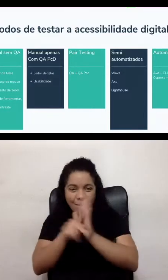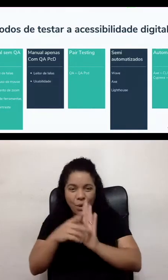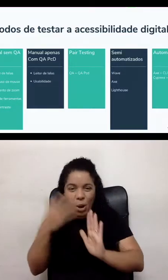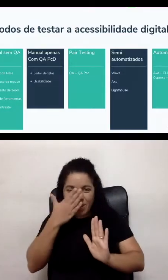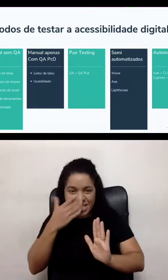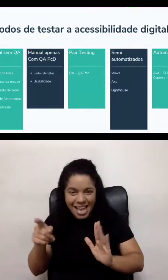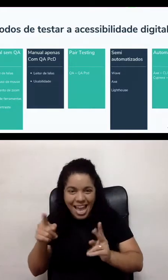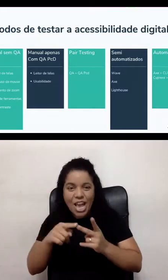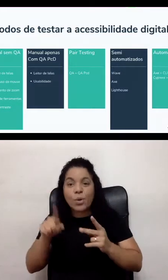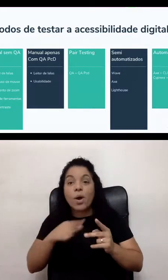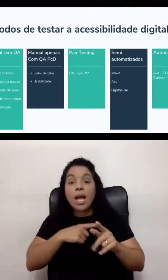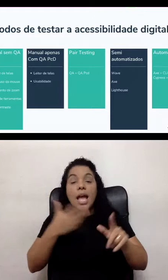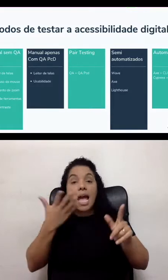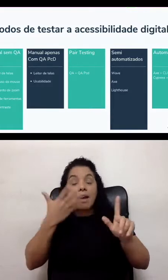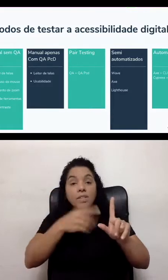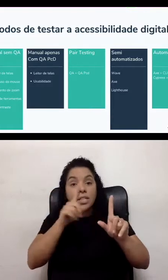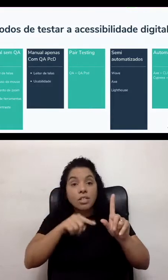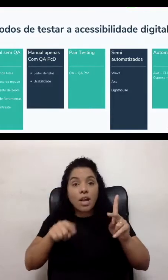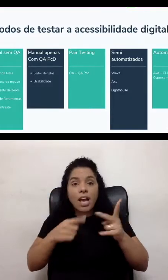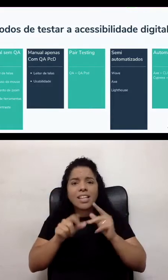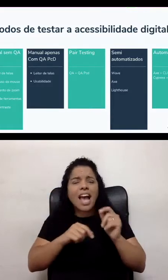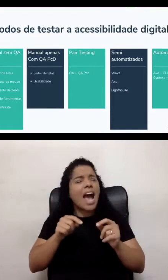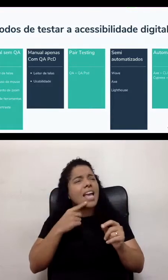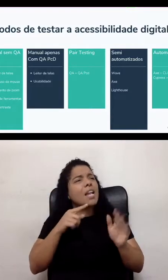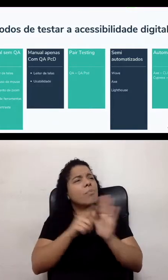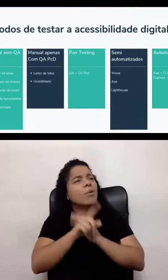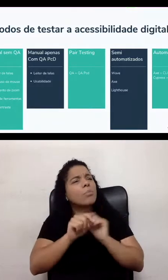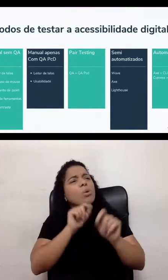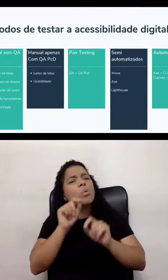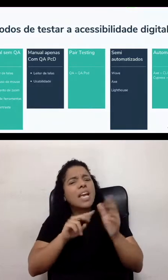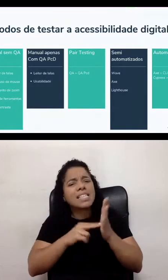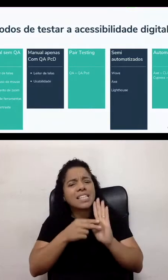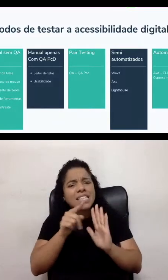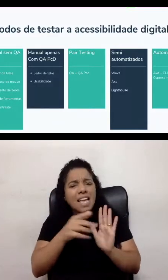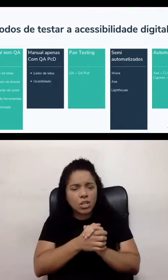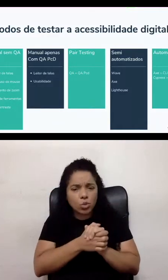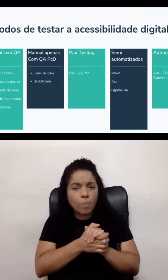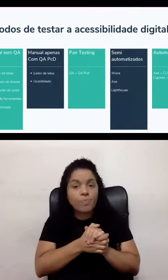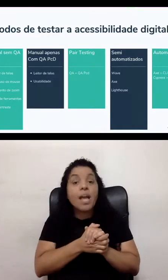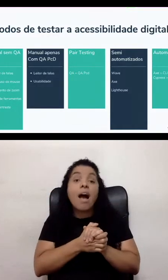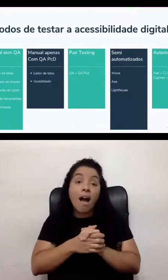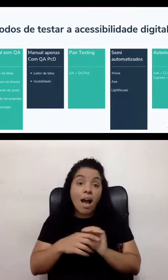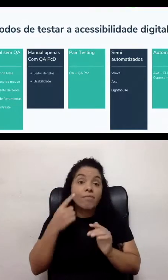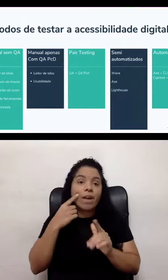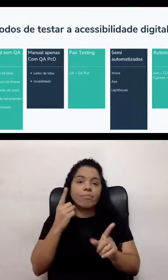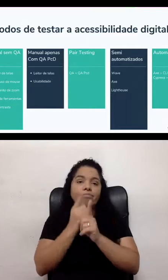de tela, ela vai chegar na pessoa que enxerga e fala, o que quer dizer isso? Aí elas vão ver esse bug,